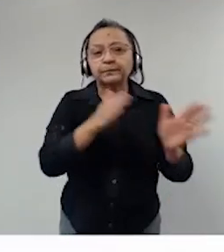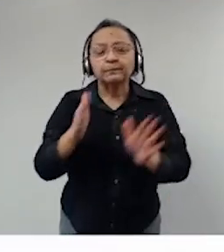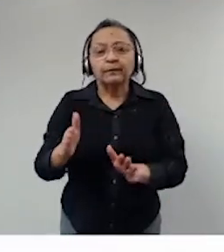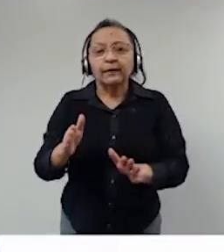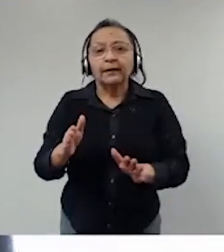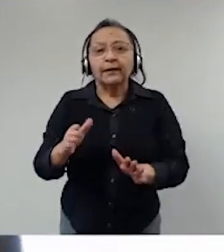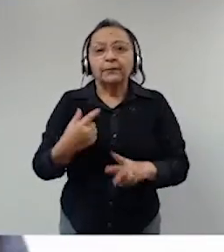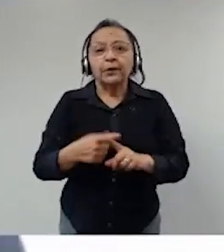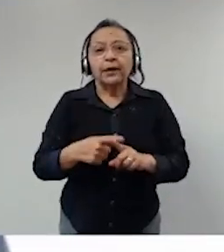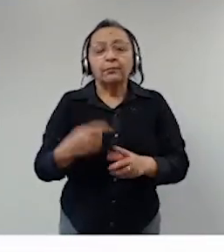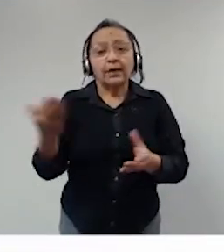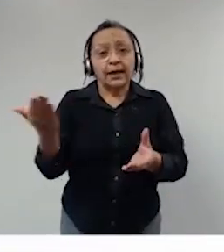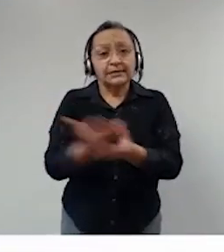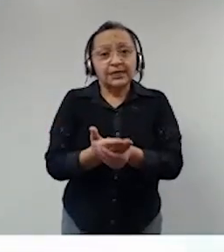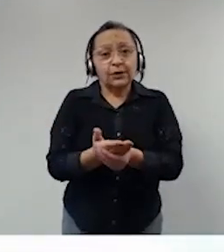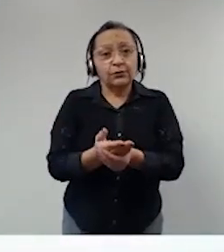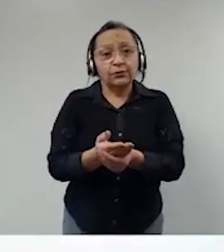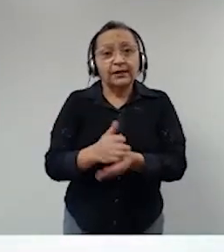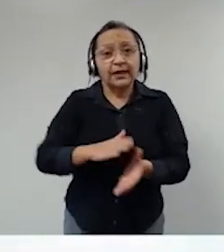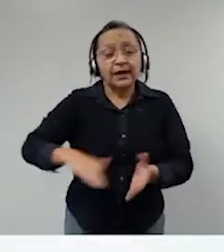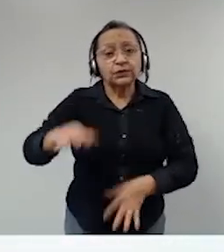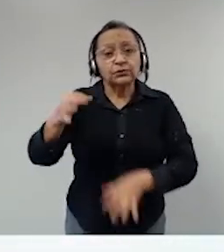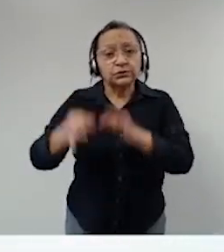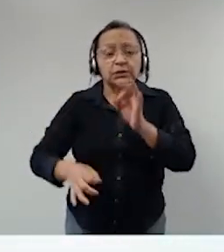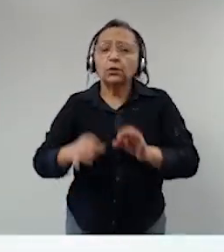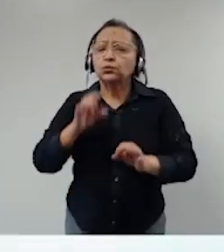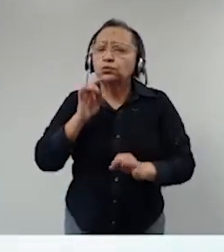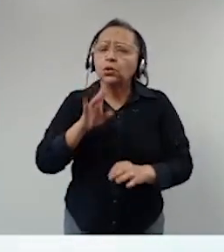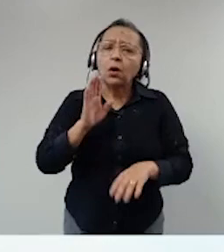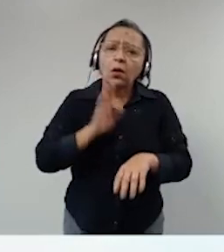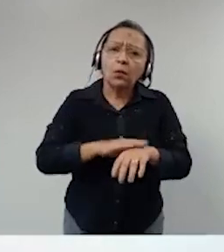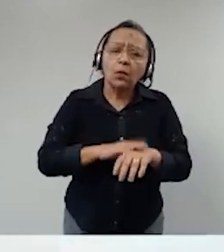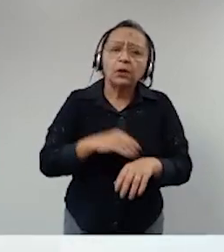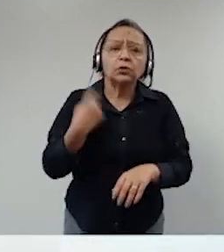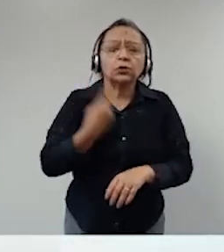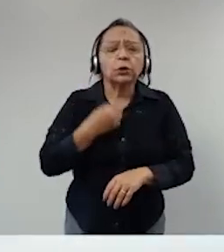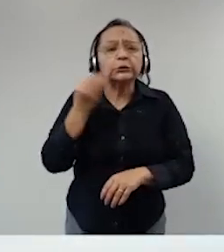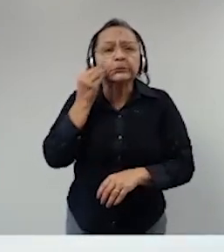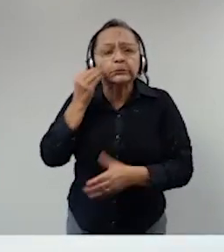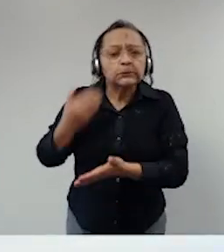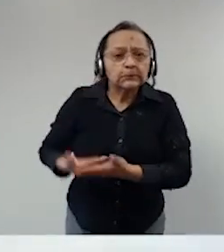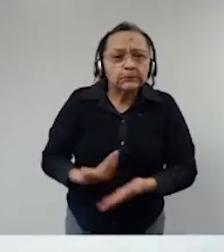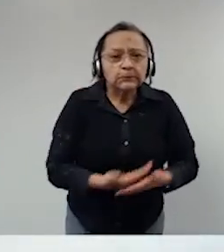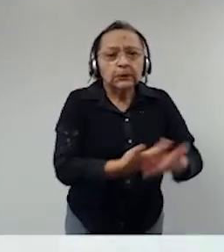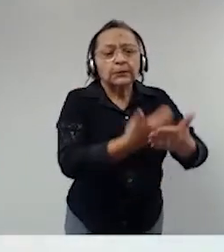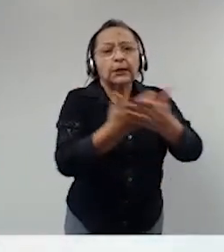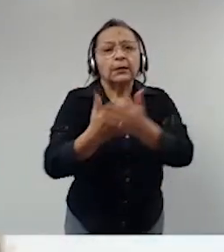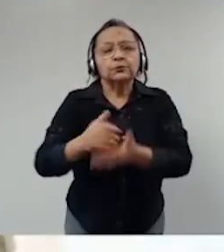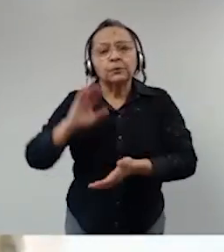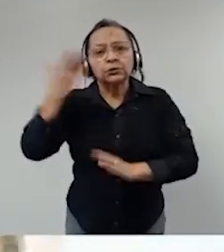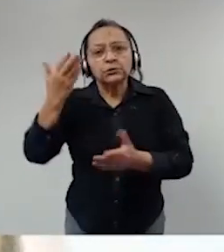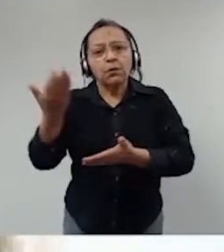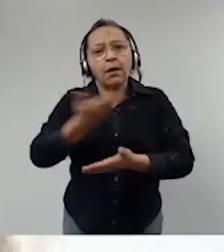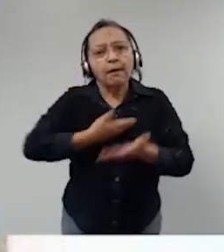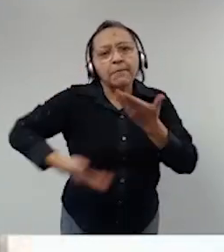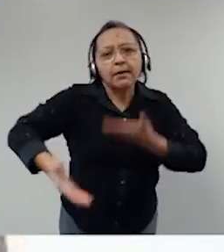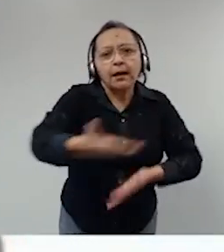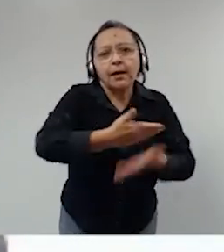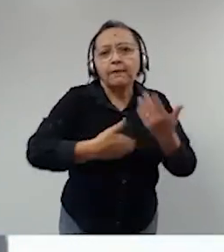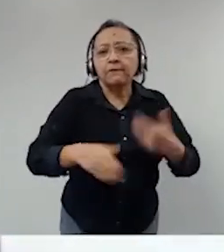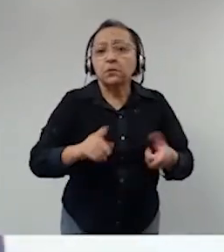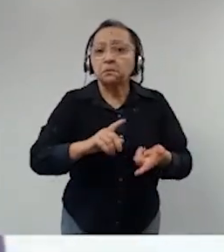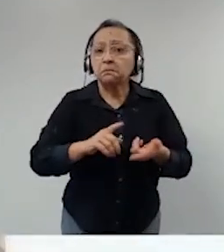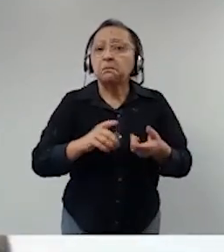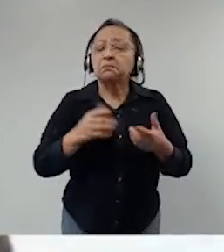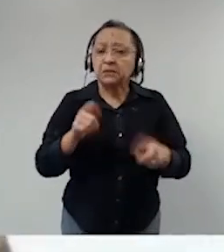uma ação judicial somente quando efetivamente a gente tentou, de todas as formas, a solução amigável,